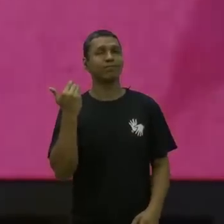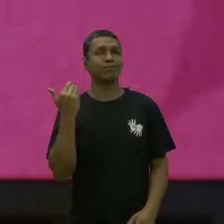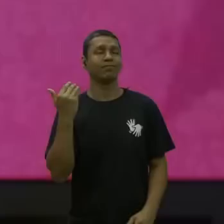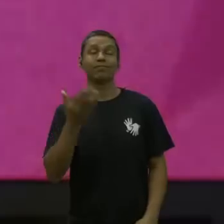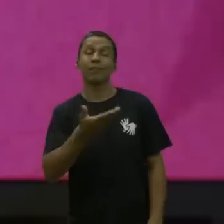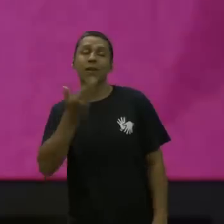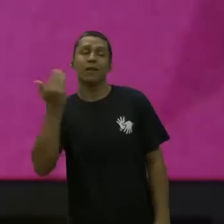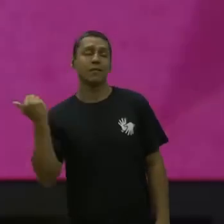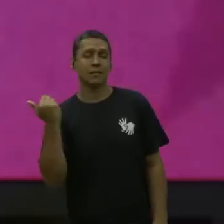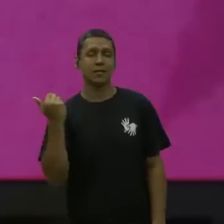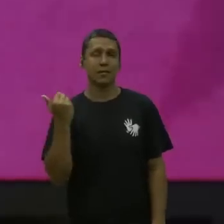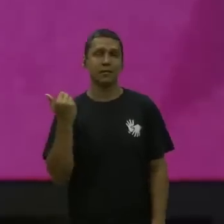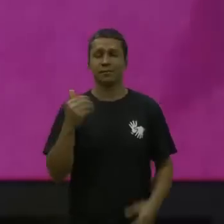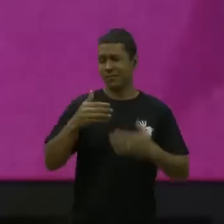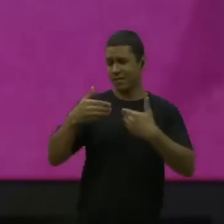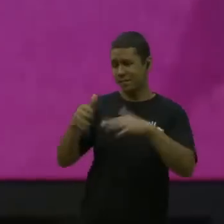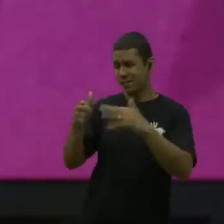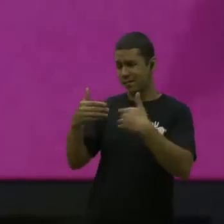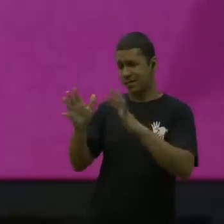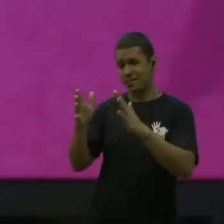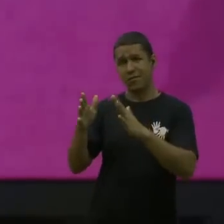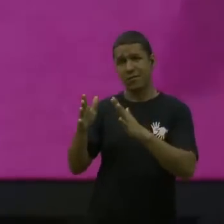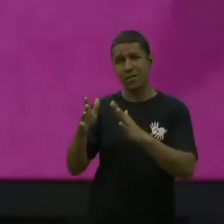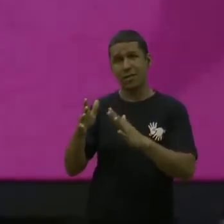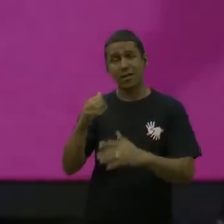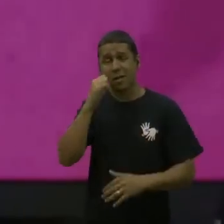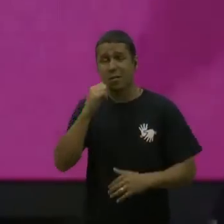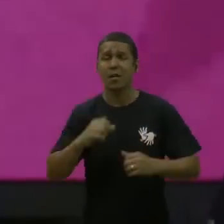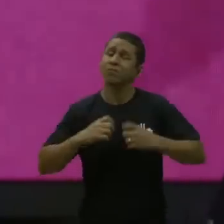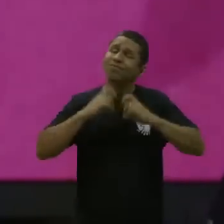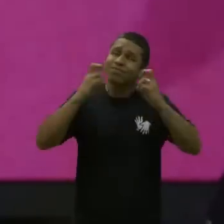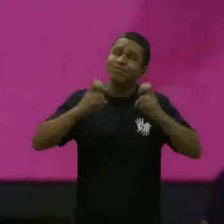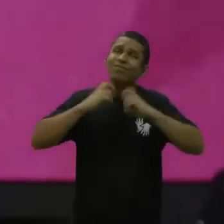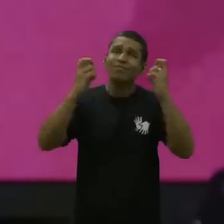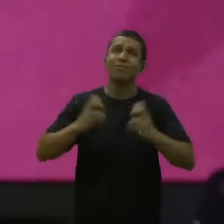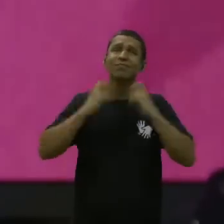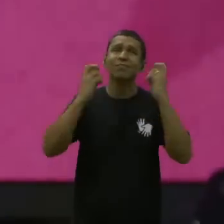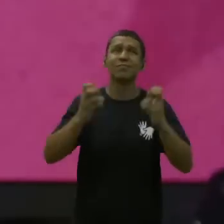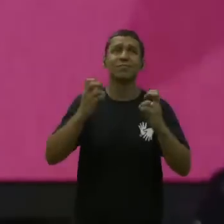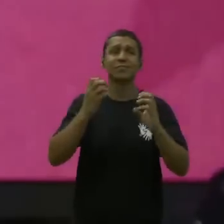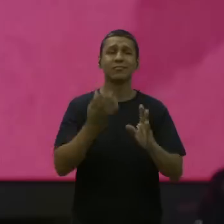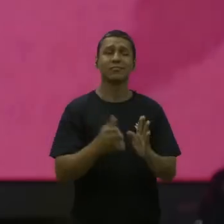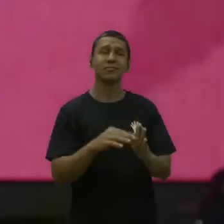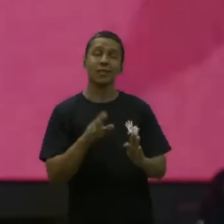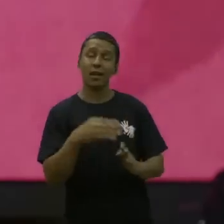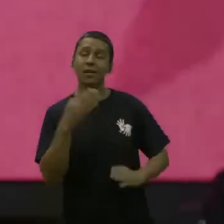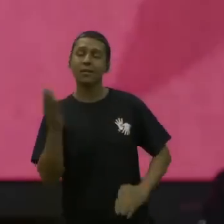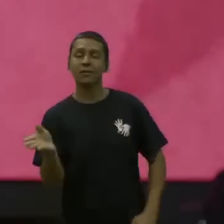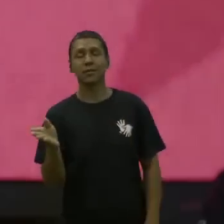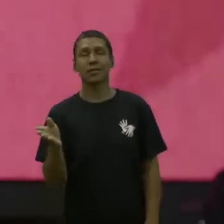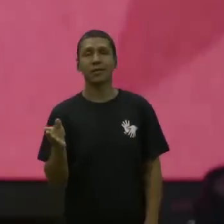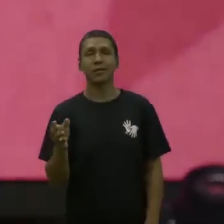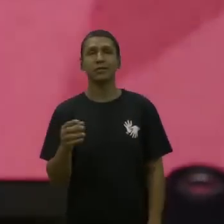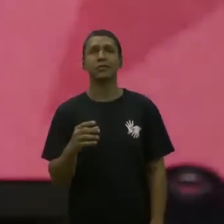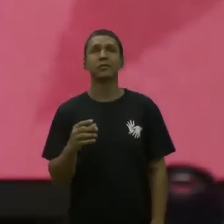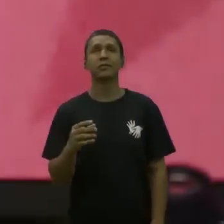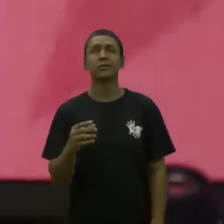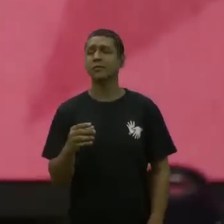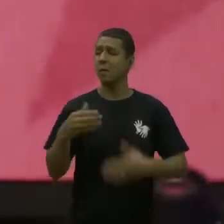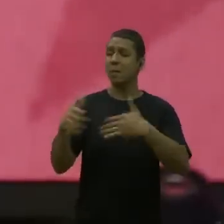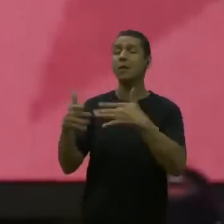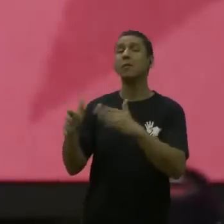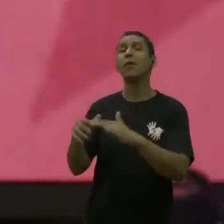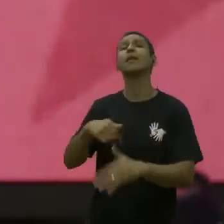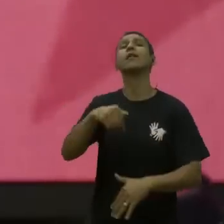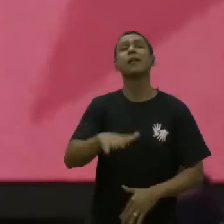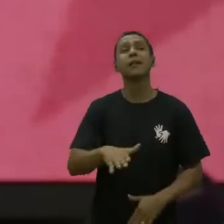atrás. Manda embora esta que vem gritando atrás de nós. O que, que eles falam? Manda embora